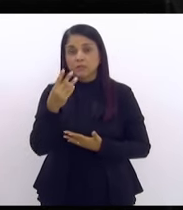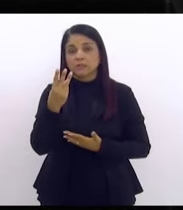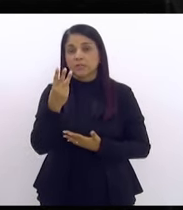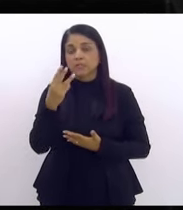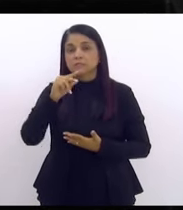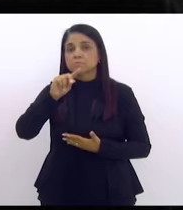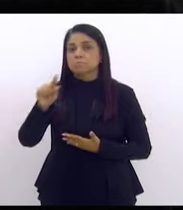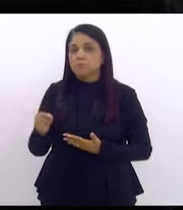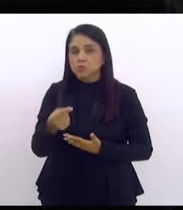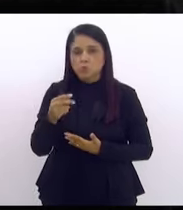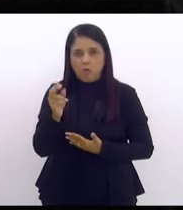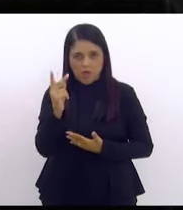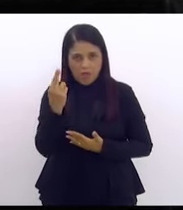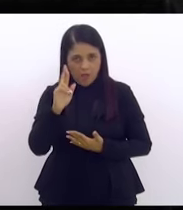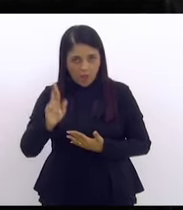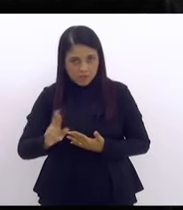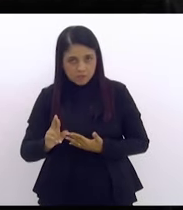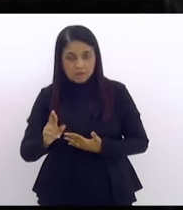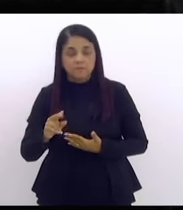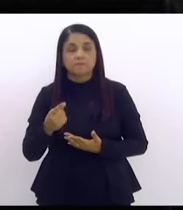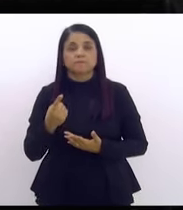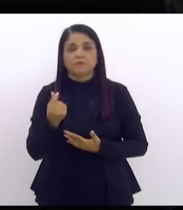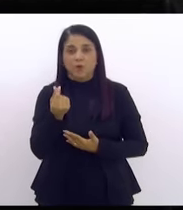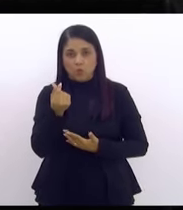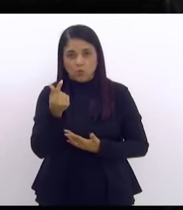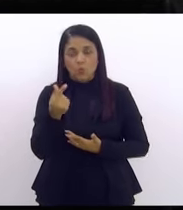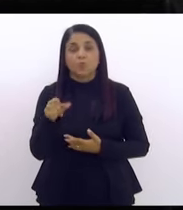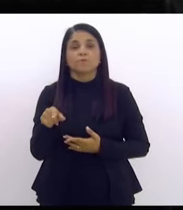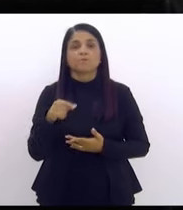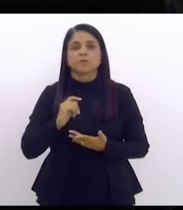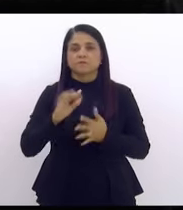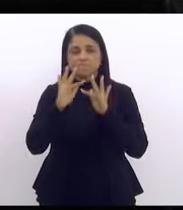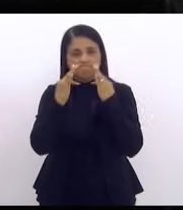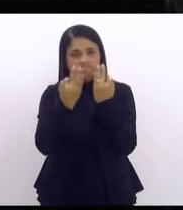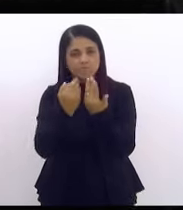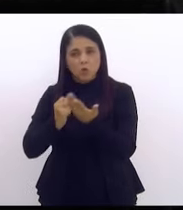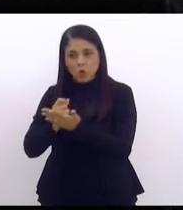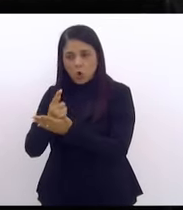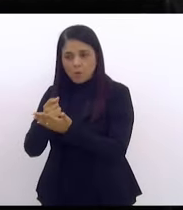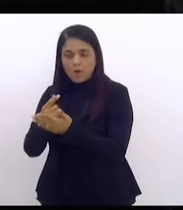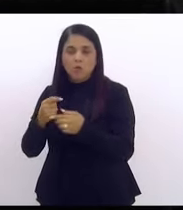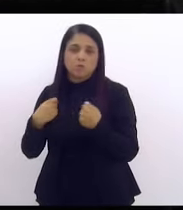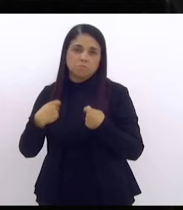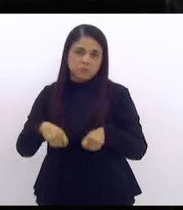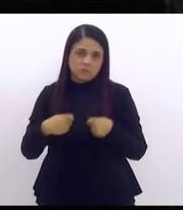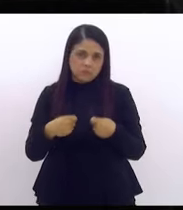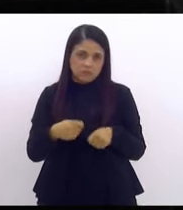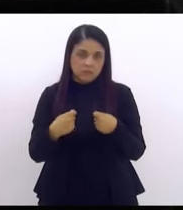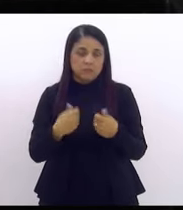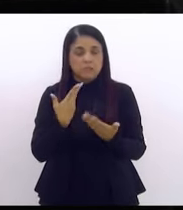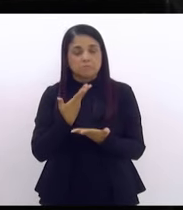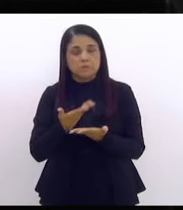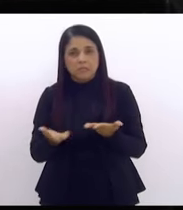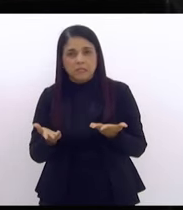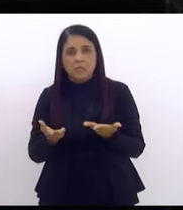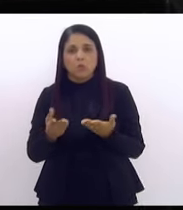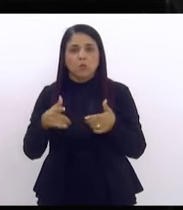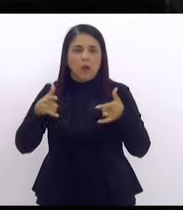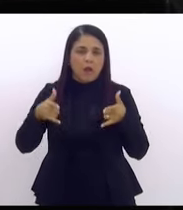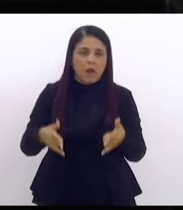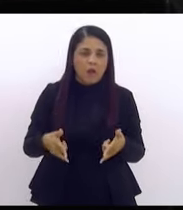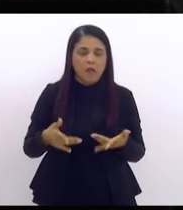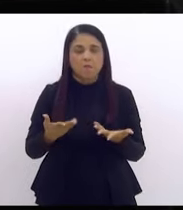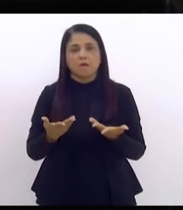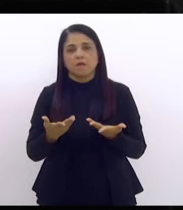que essas famílias possam, não é, comprar os bens necessários que perderam, como